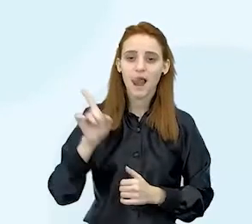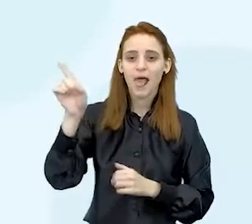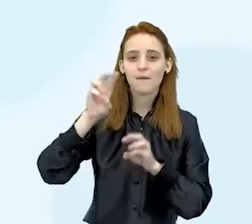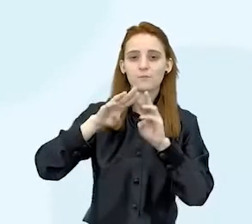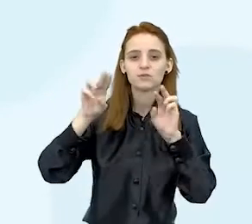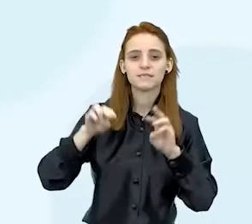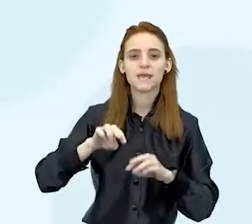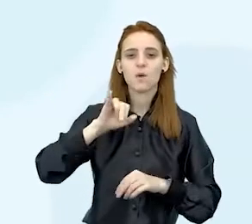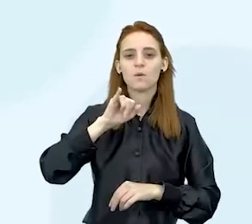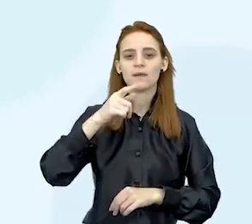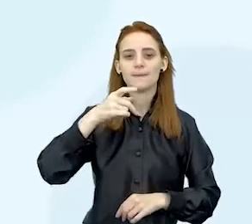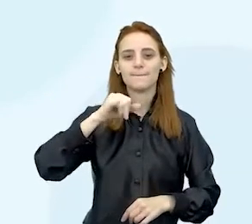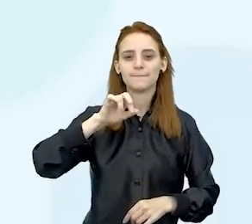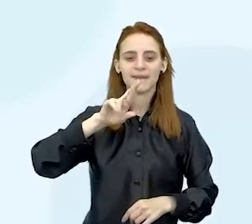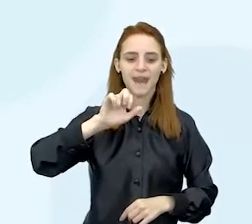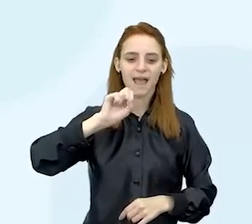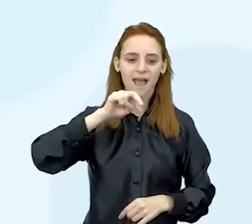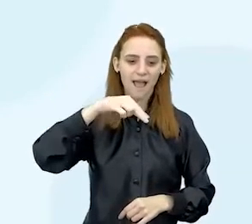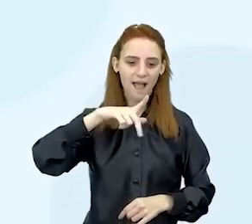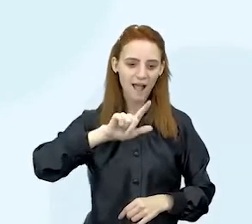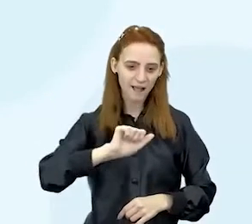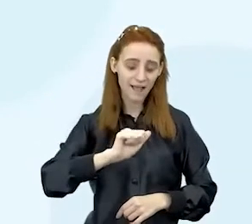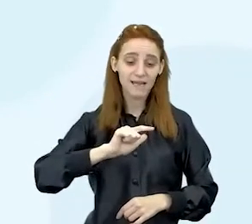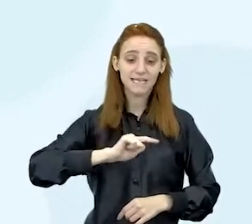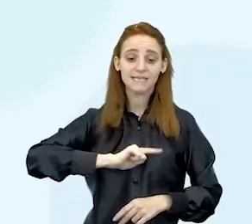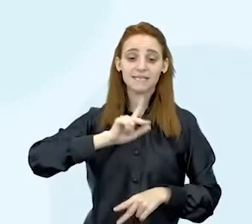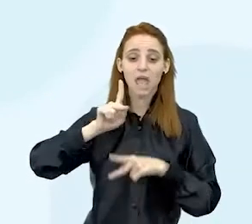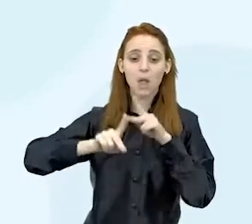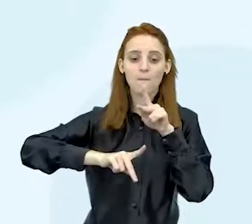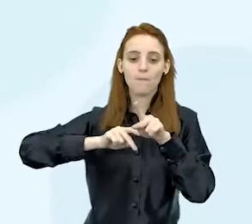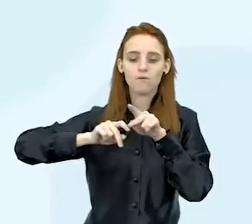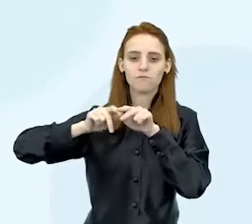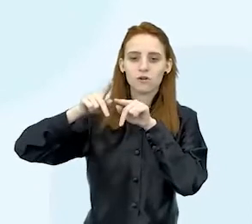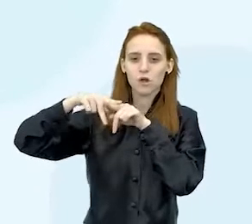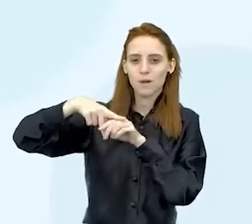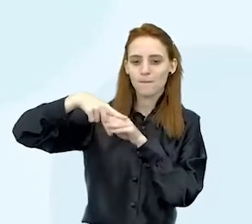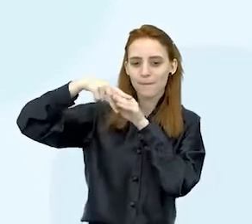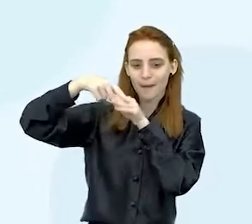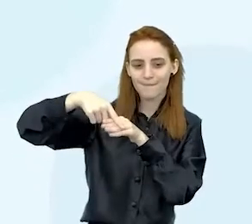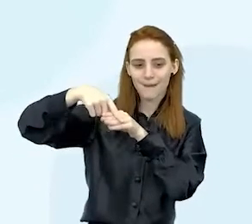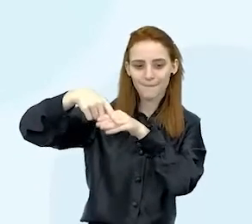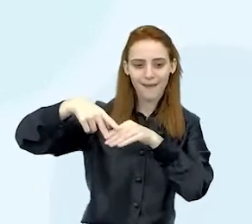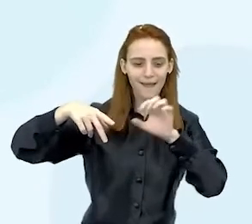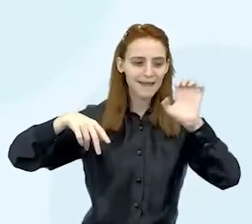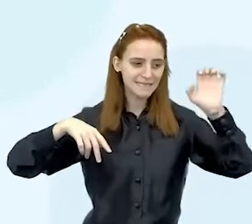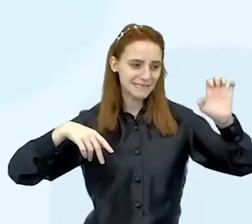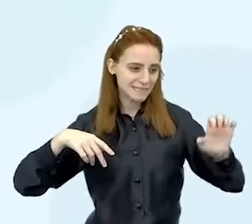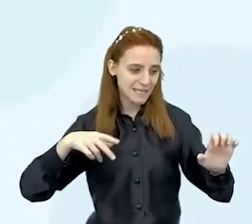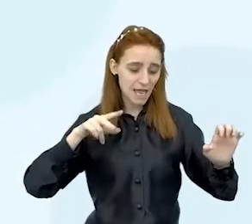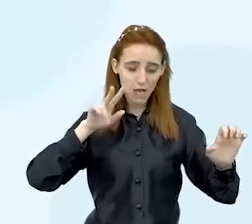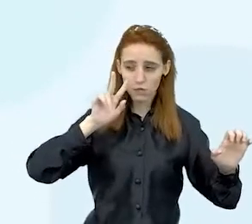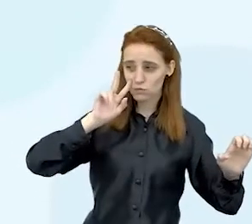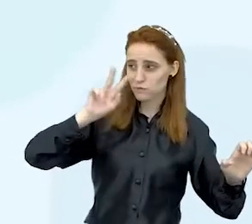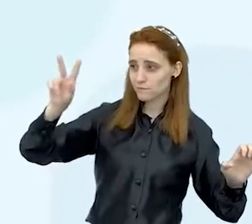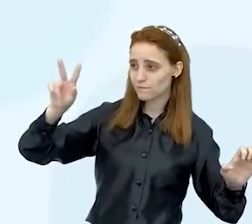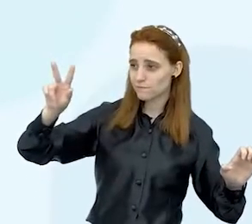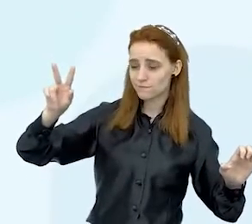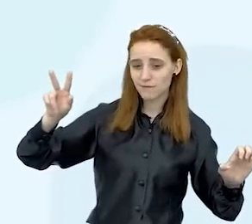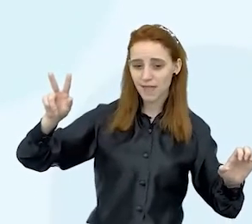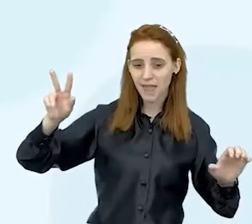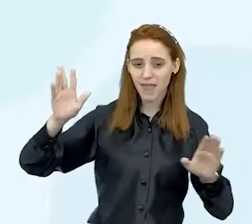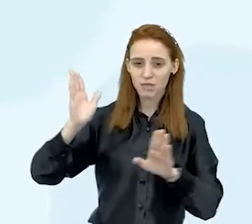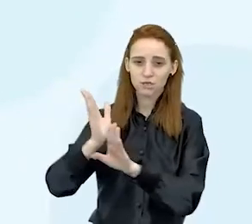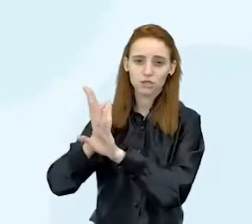né? Onde você tem a população brasileira à margem, né? Lá no cantinho esquerdo, o brasileiro vendo a